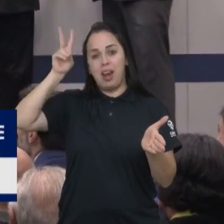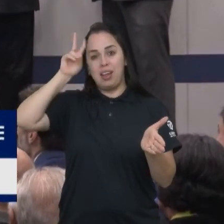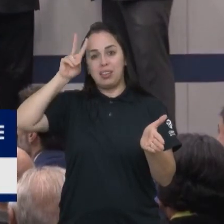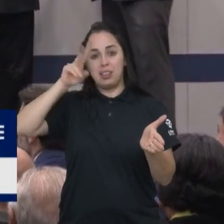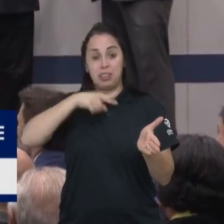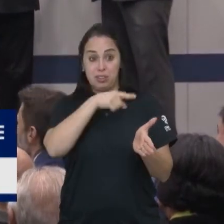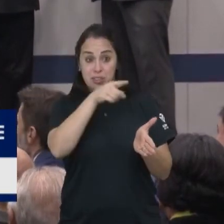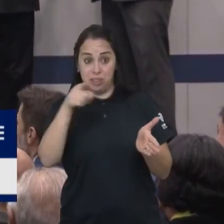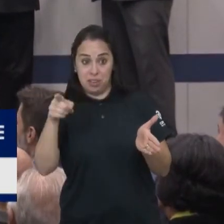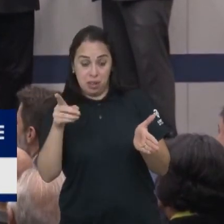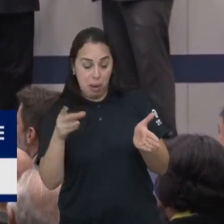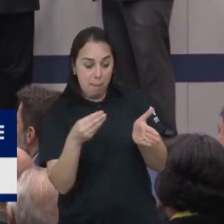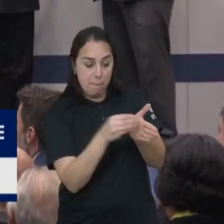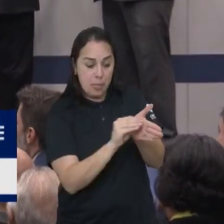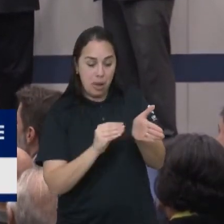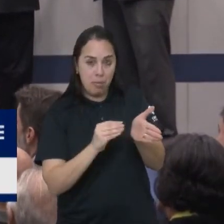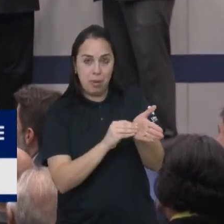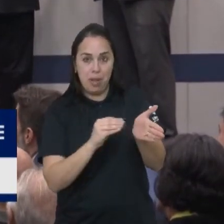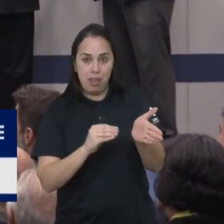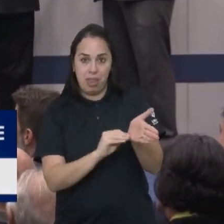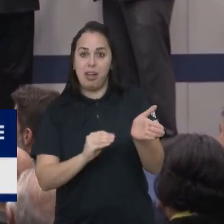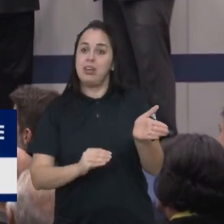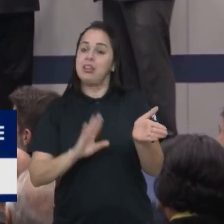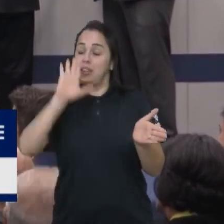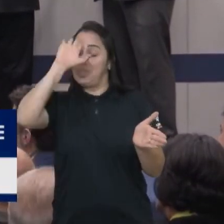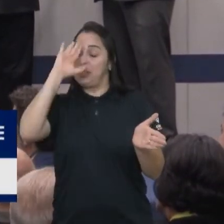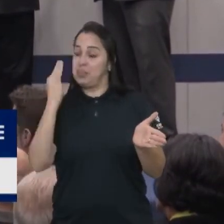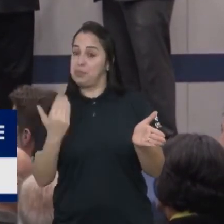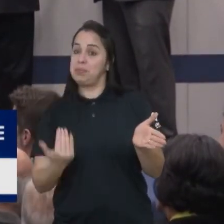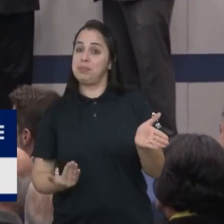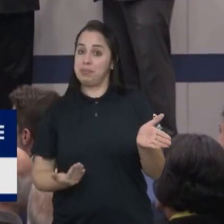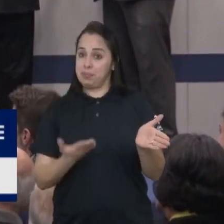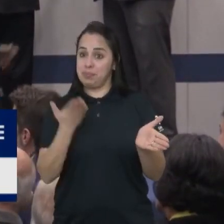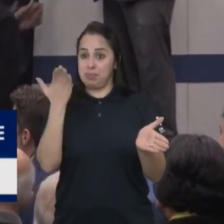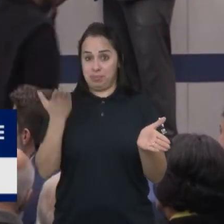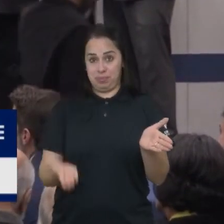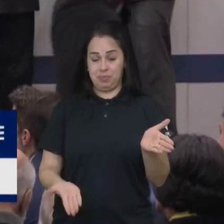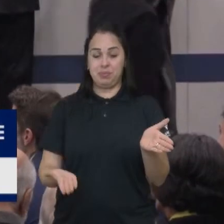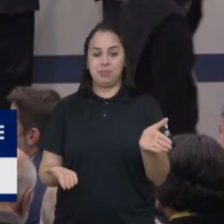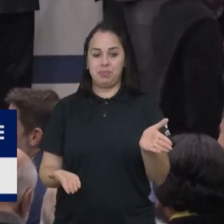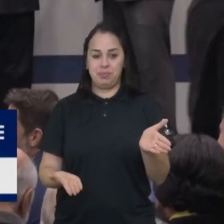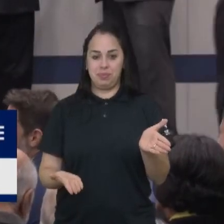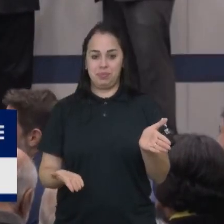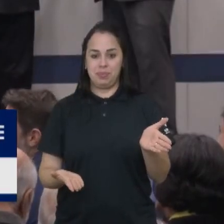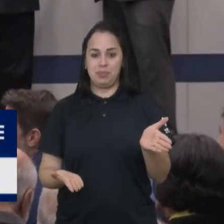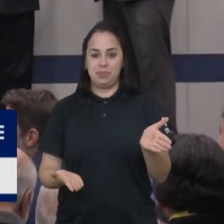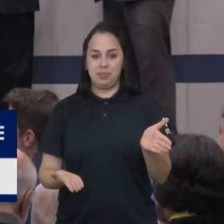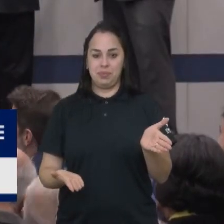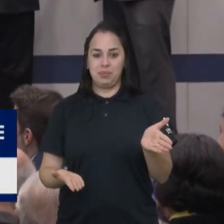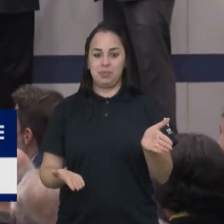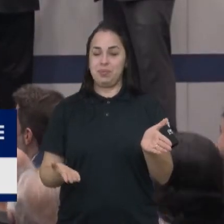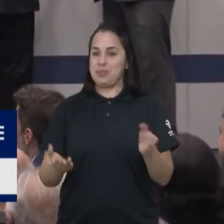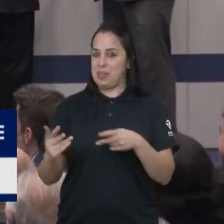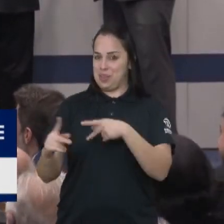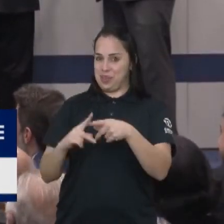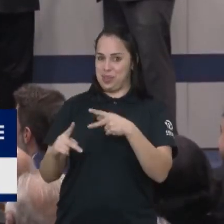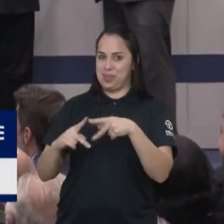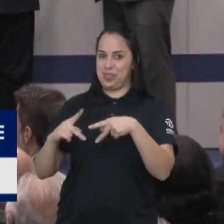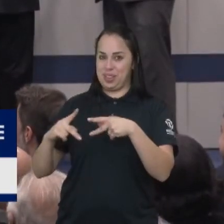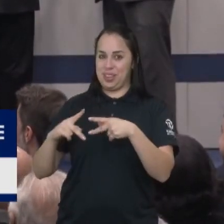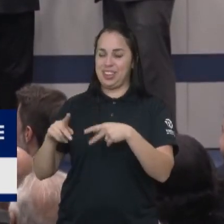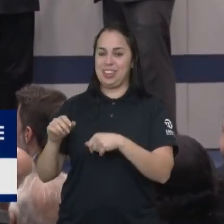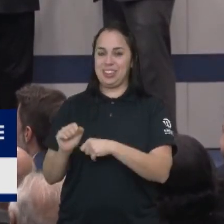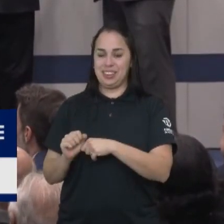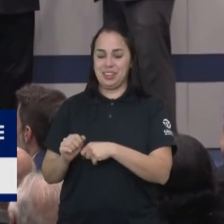todos aqueles que desejem prestar uma homenagem ao nosso joseense, doutor